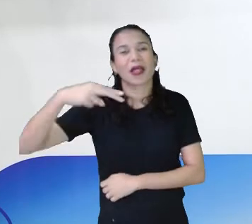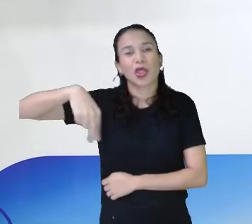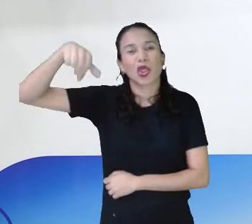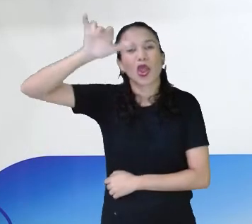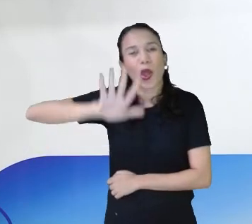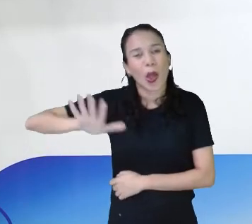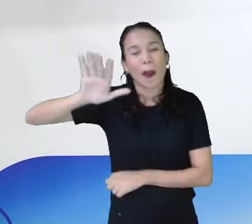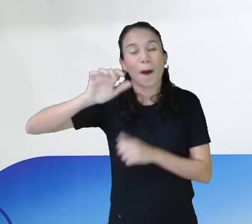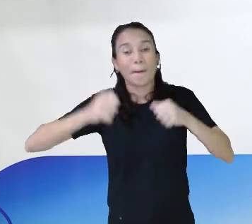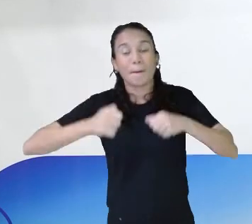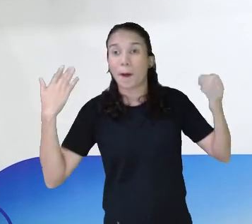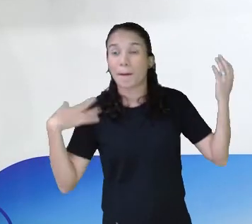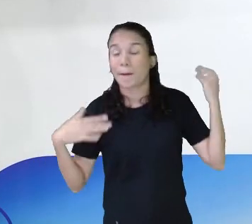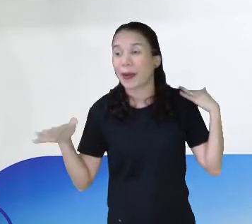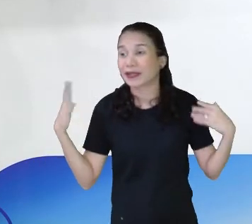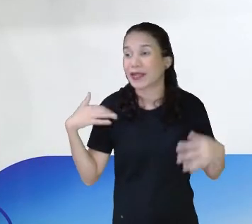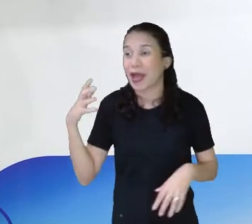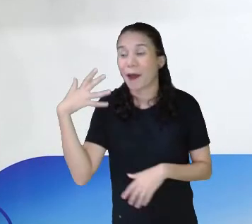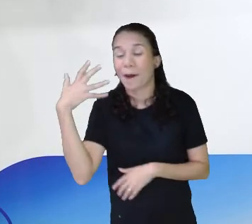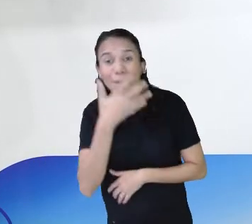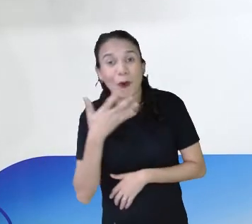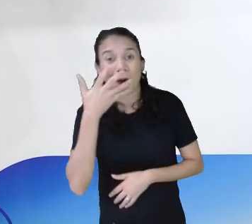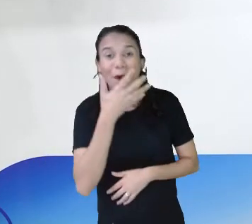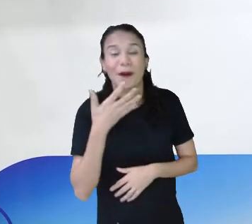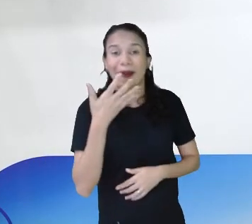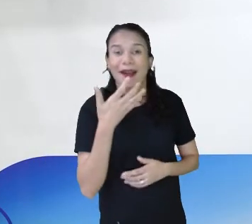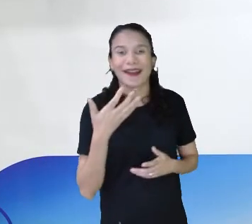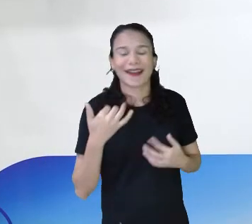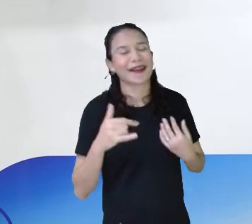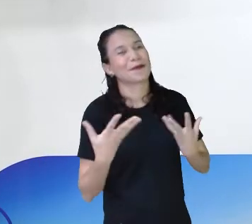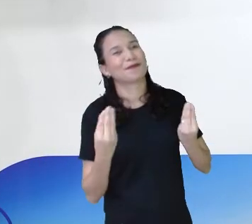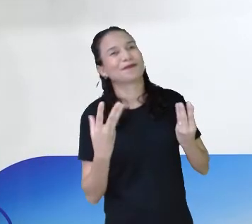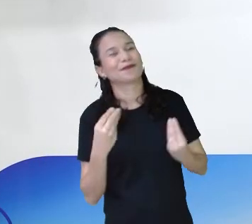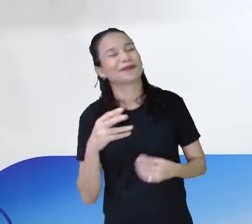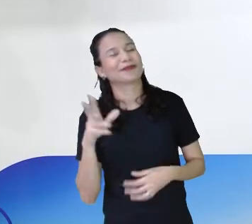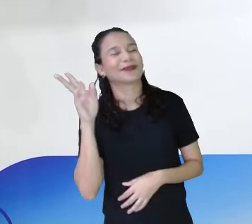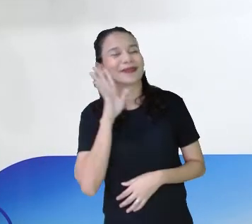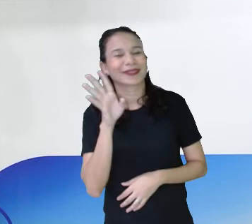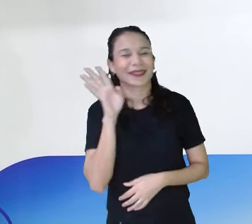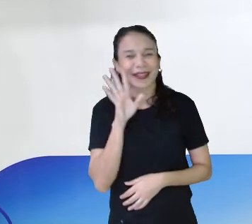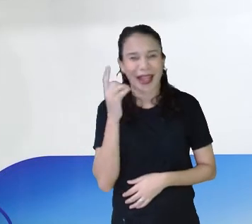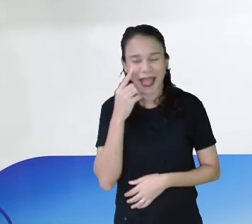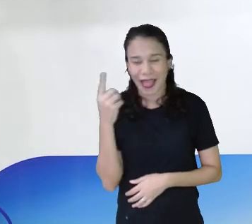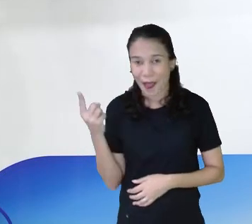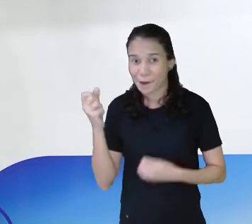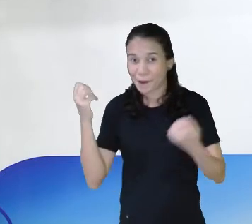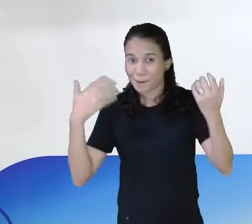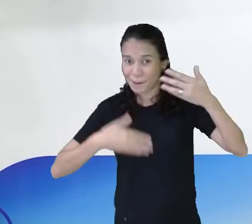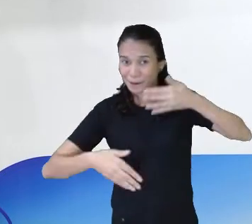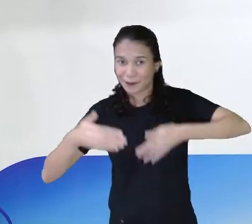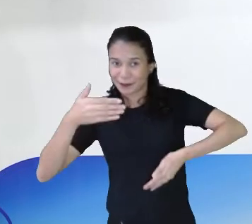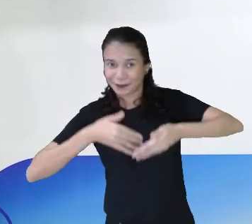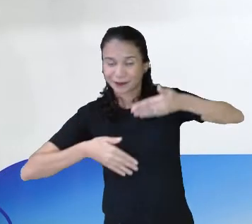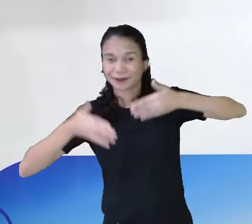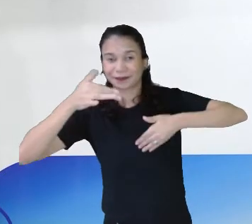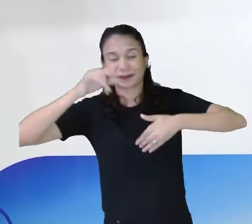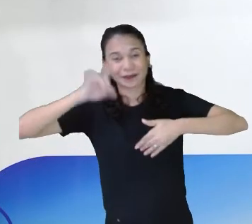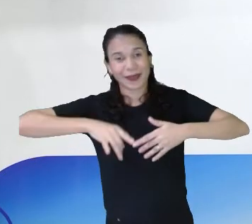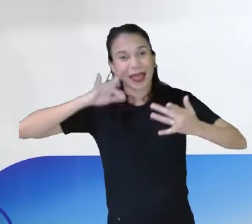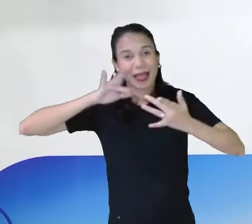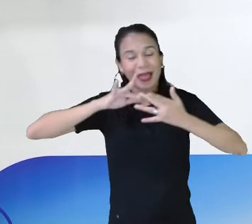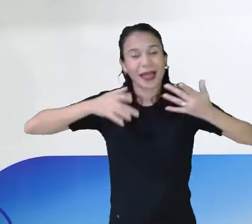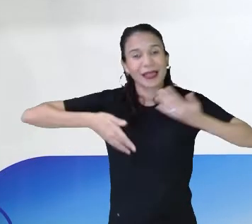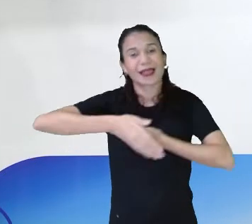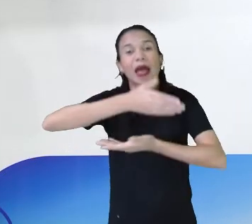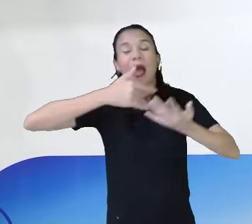pode passear, ouvir música, cantar, então tem várias coisas lá no museu que você pode participar. Quando a gente fala que ele é